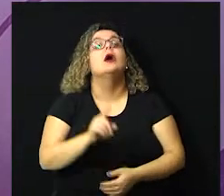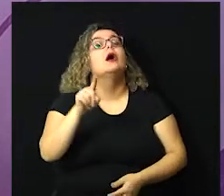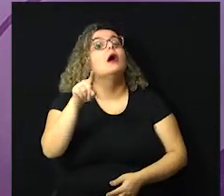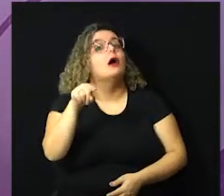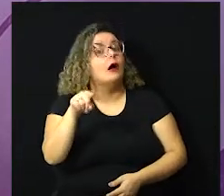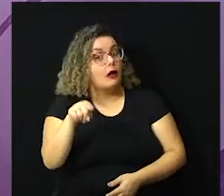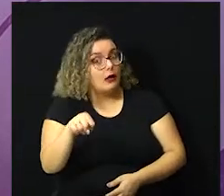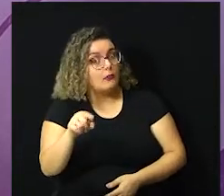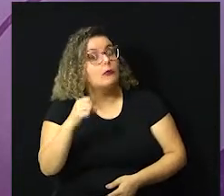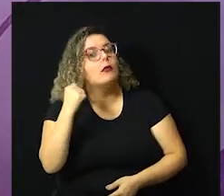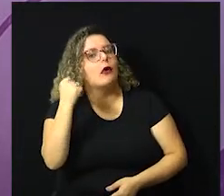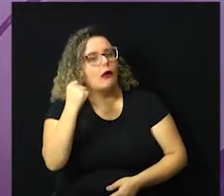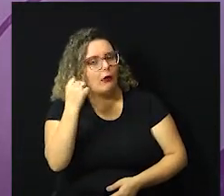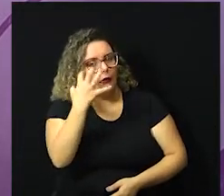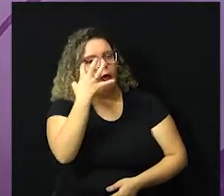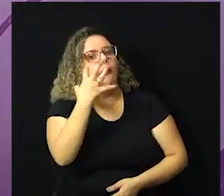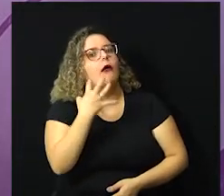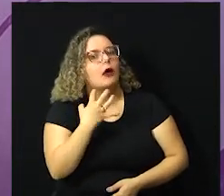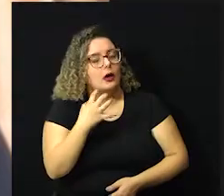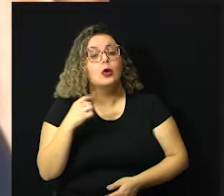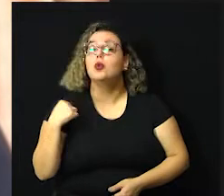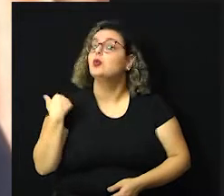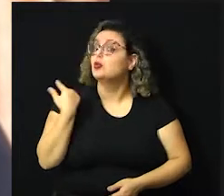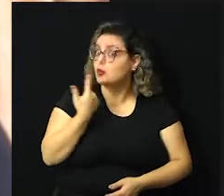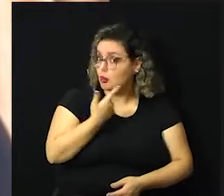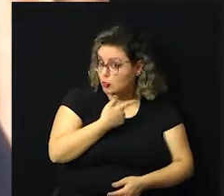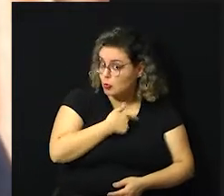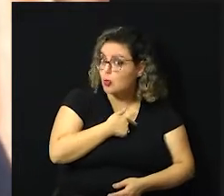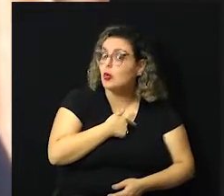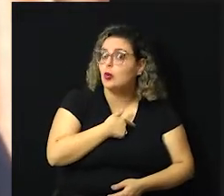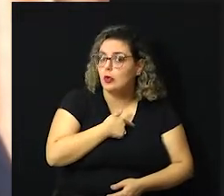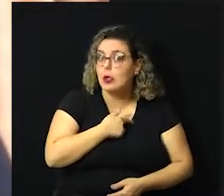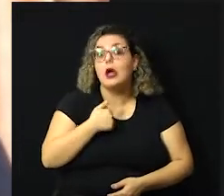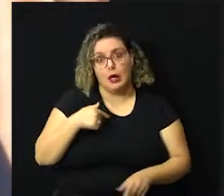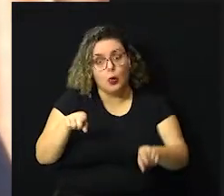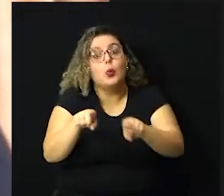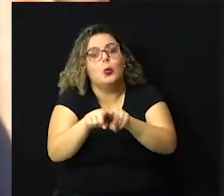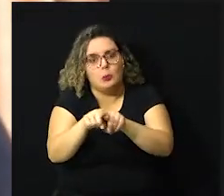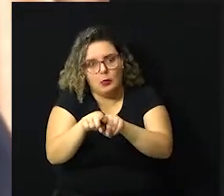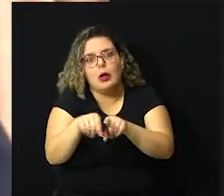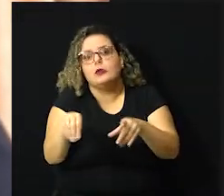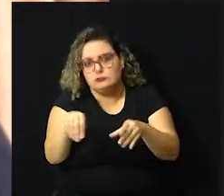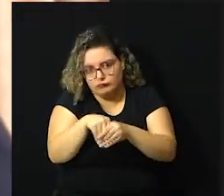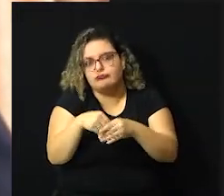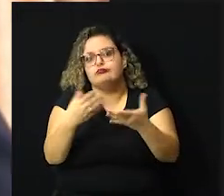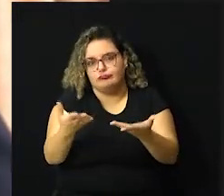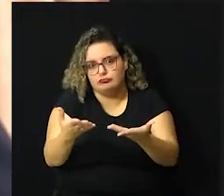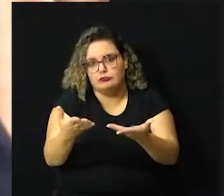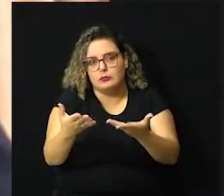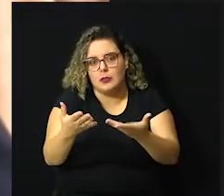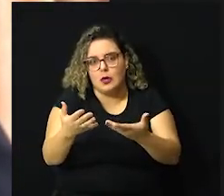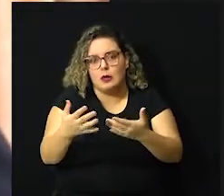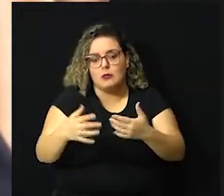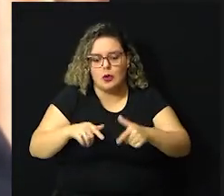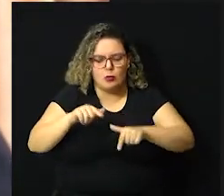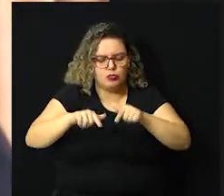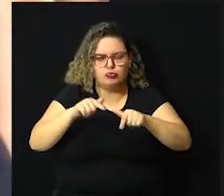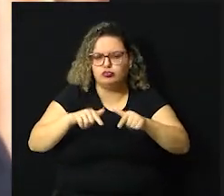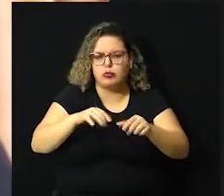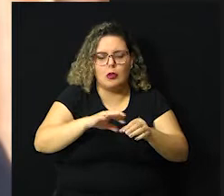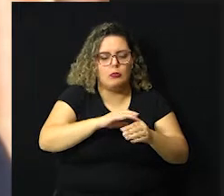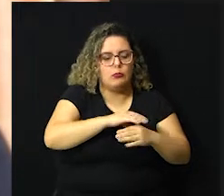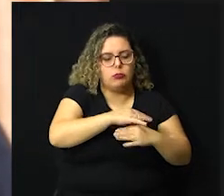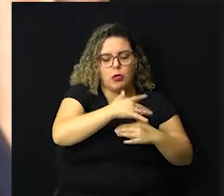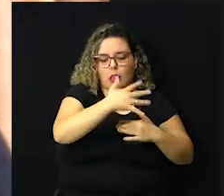Essa é uma questão muito séria que você colocou. Todos nós, e eu até posso me incluir nisso, porque a gente entra numa roda de trabalho ao longo